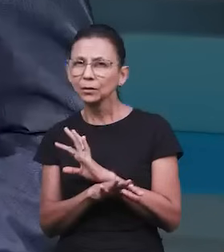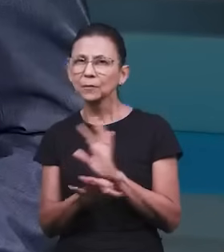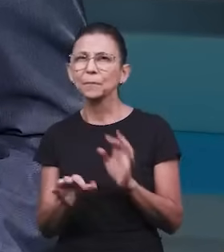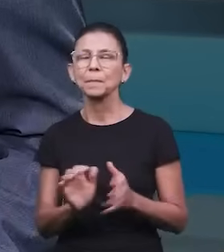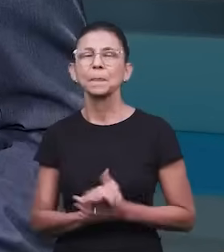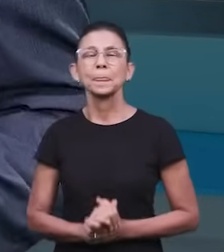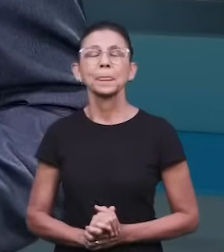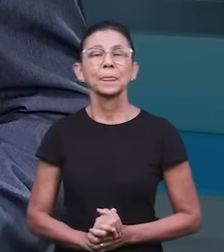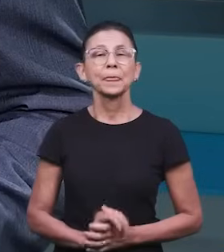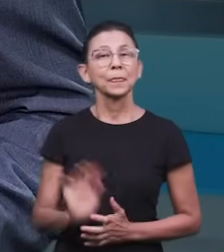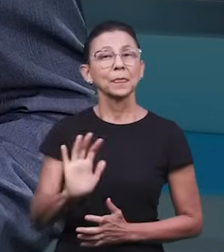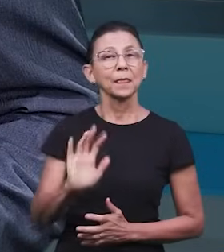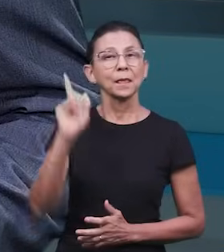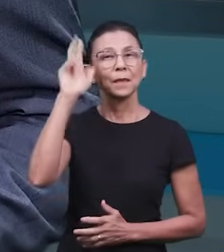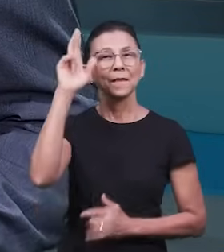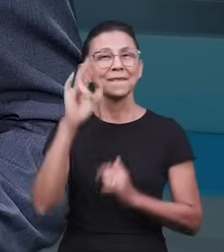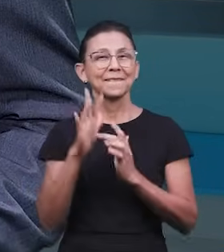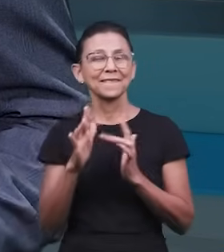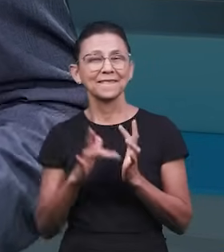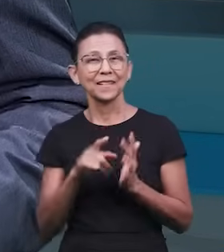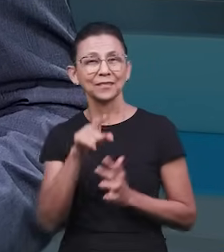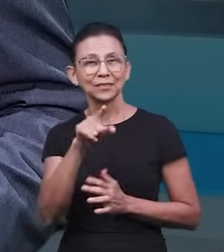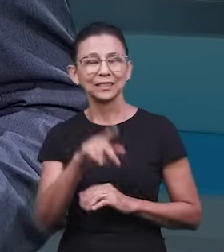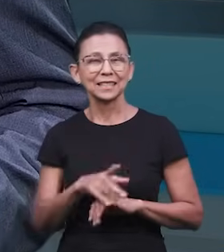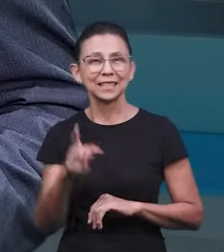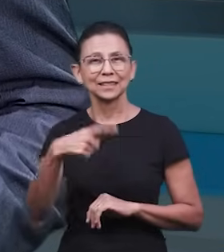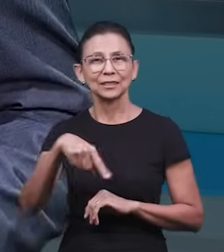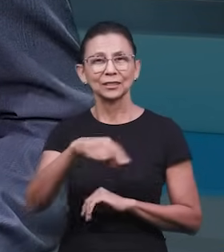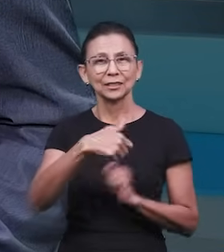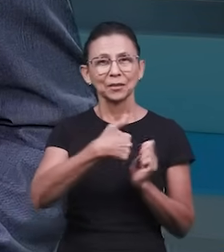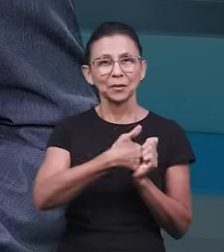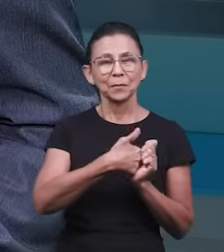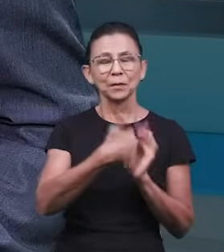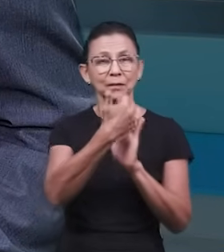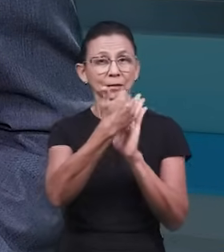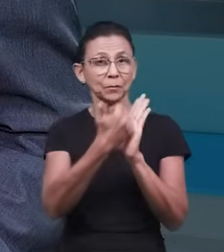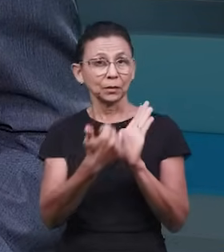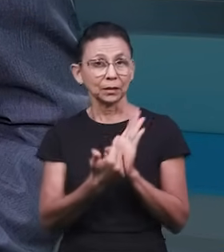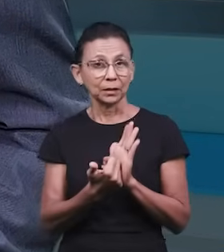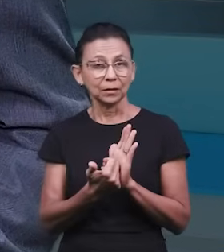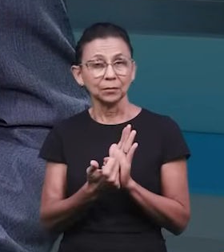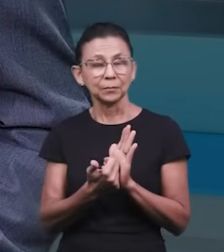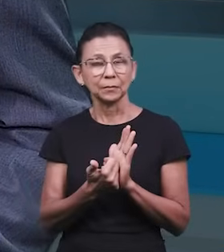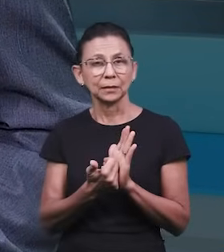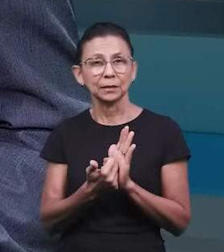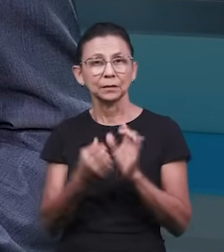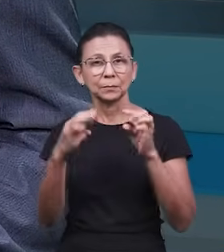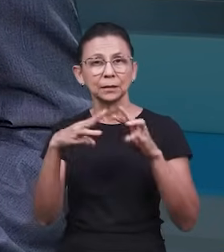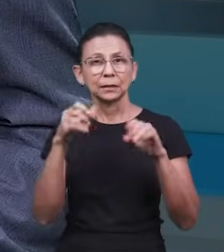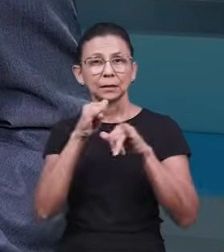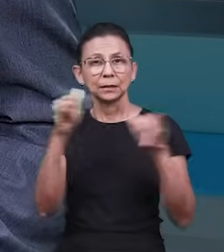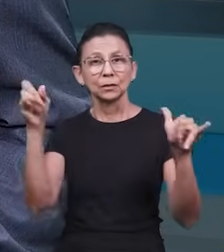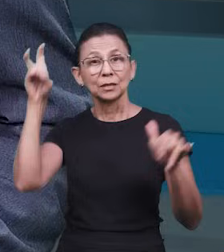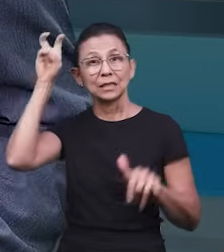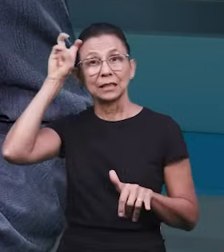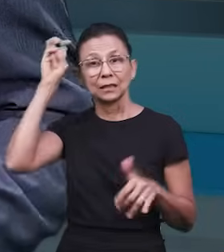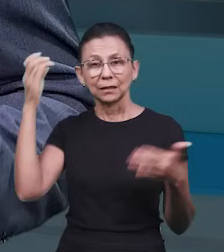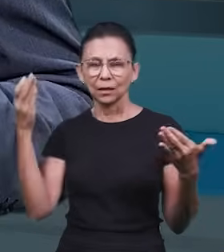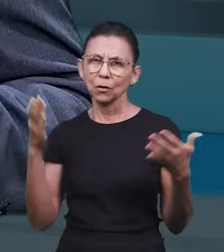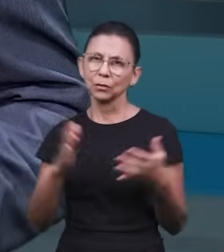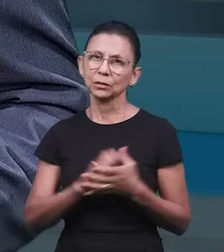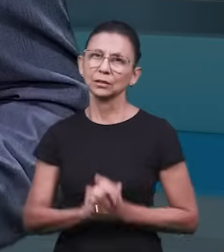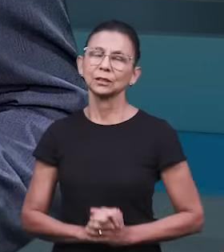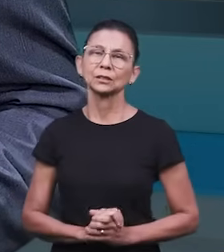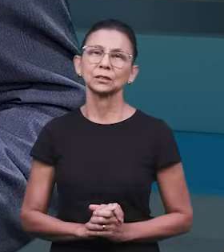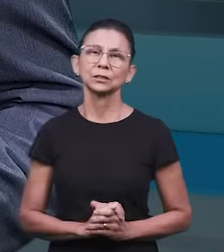irmão. Oi, Jorge, a paz do Senhor Jesus a você e a todos que nos assistem nesta edição de quinta-feira aqui do programa Manaim News. Nós